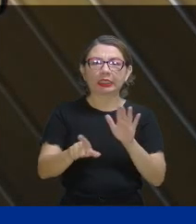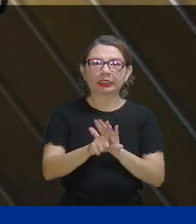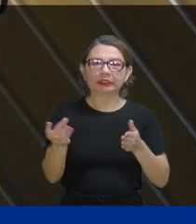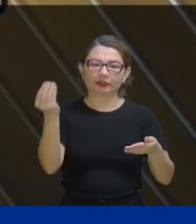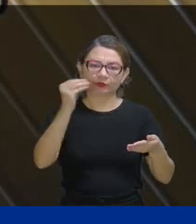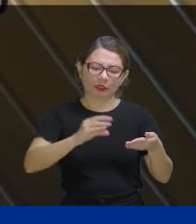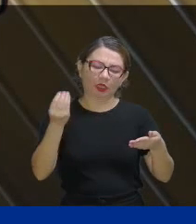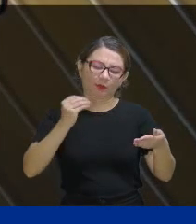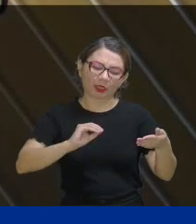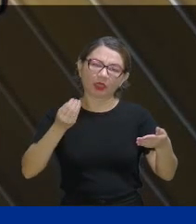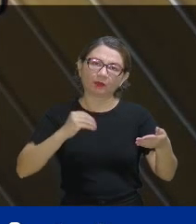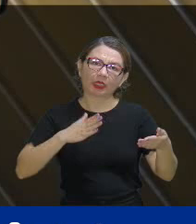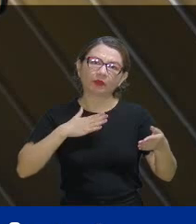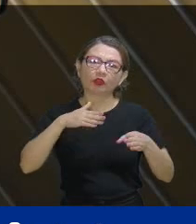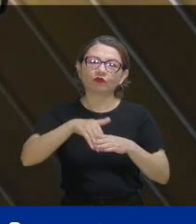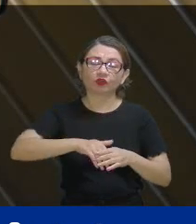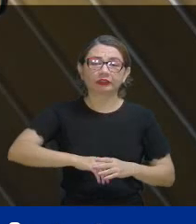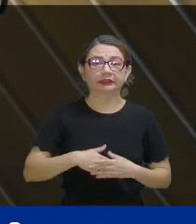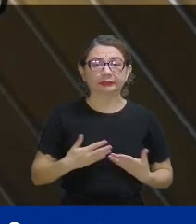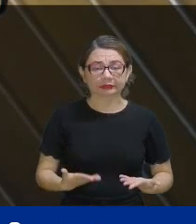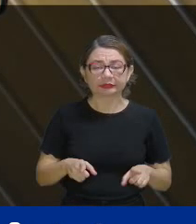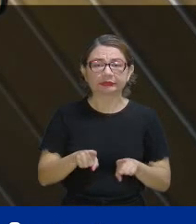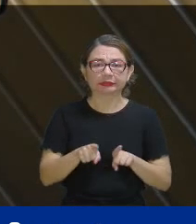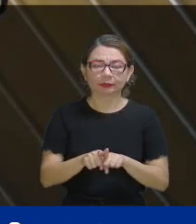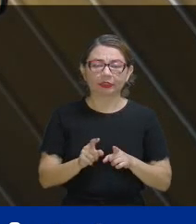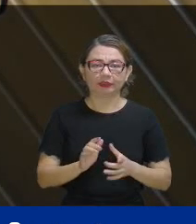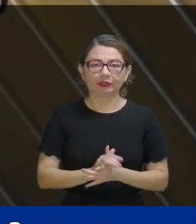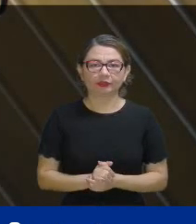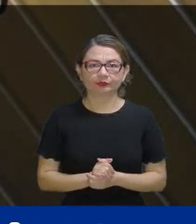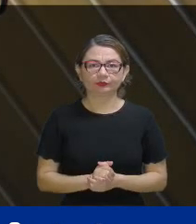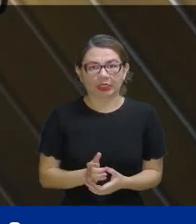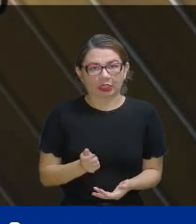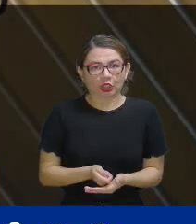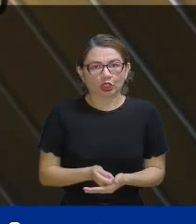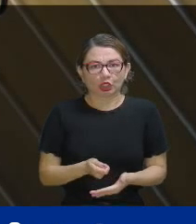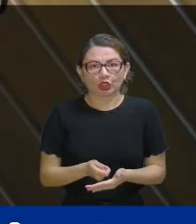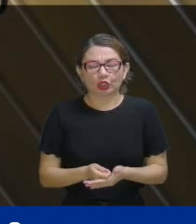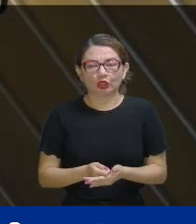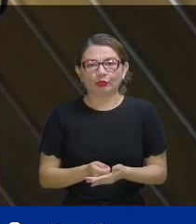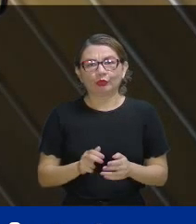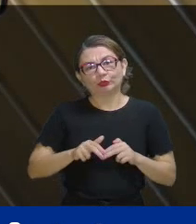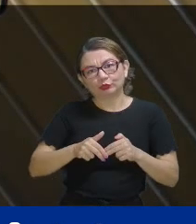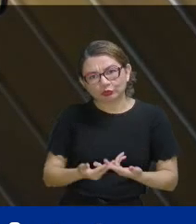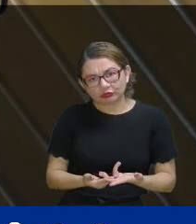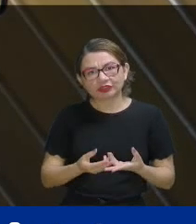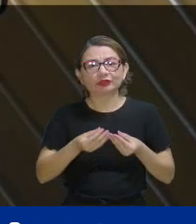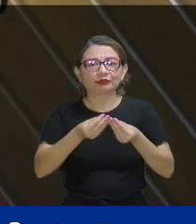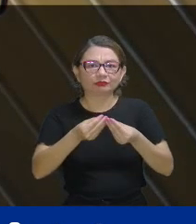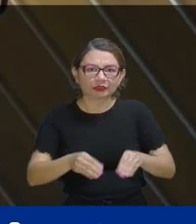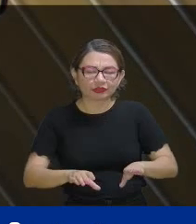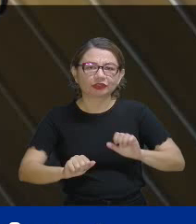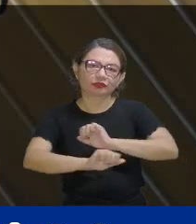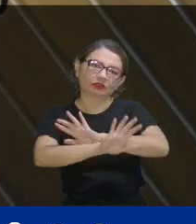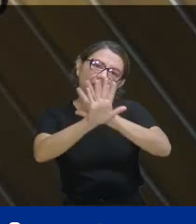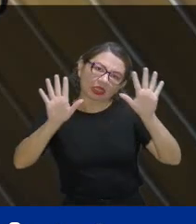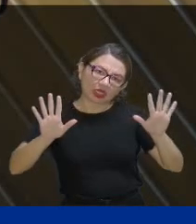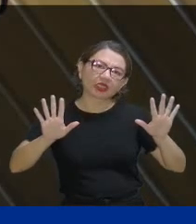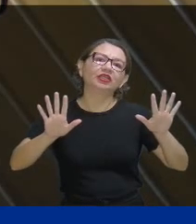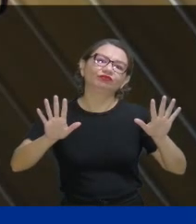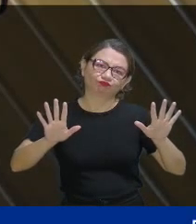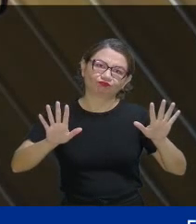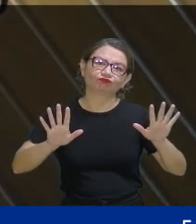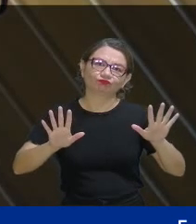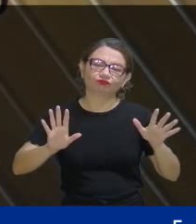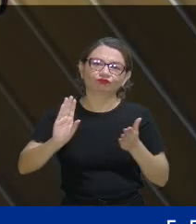no voto. A inobservância dessa exigência compromete a transparência